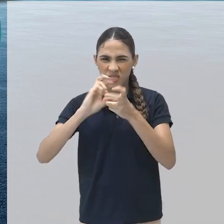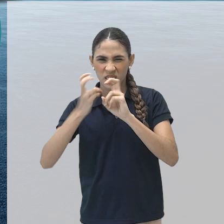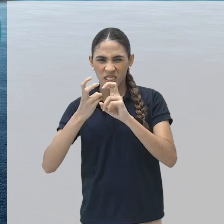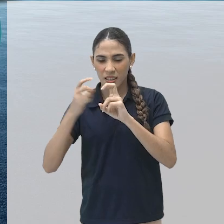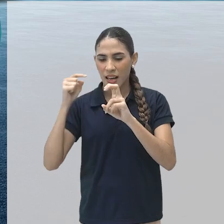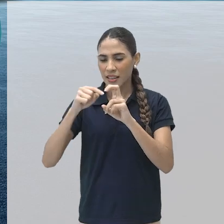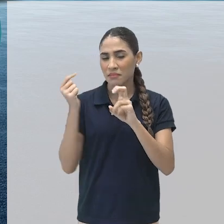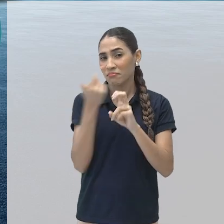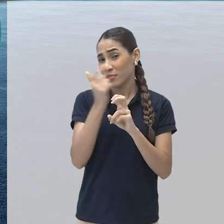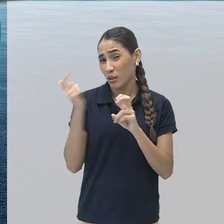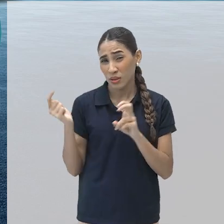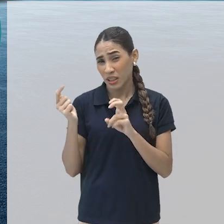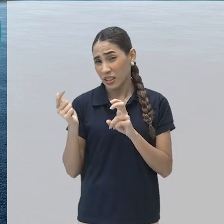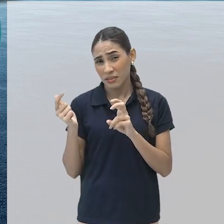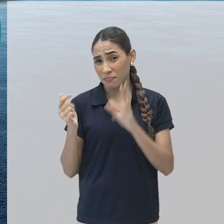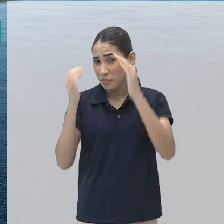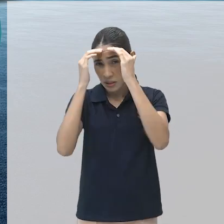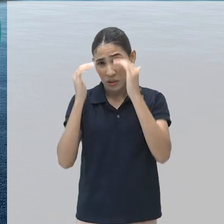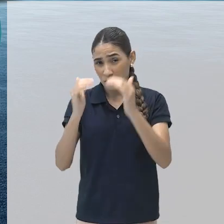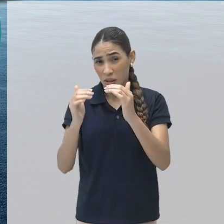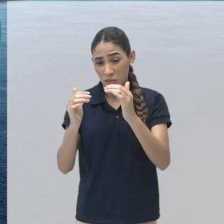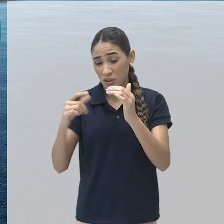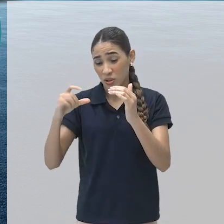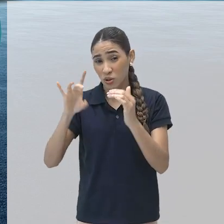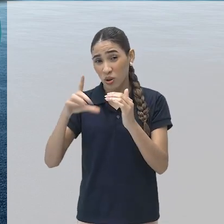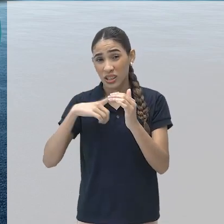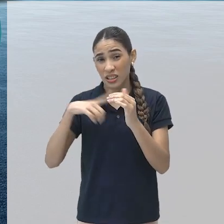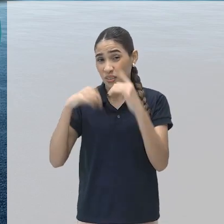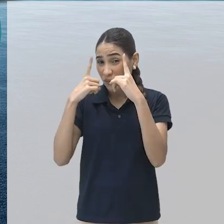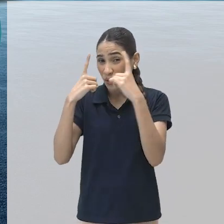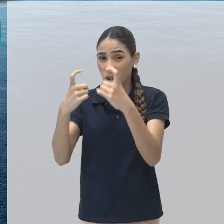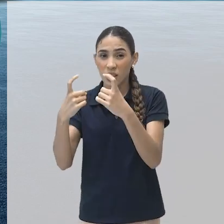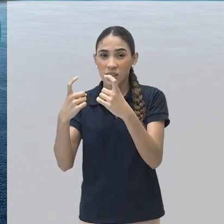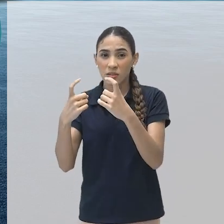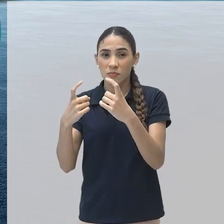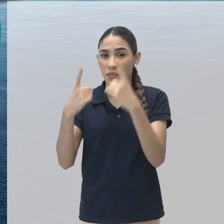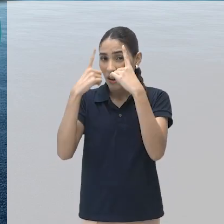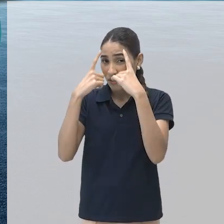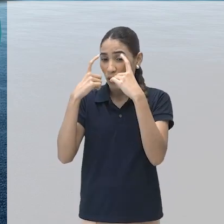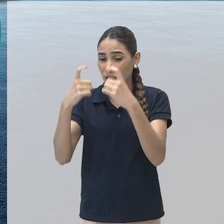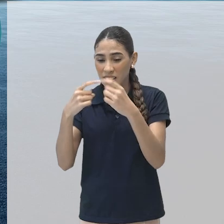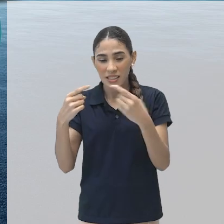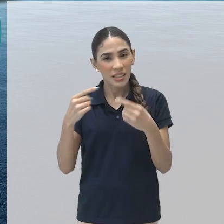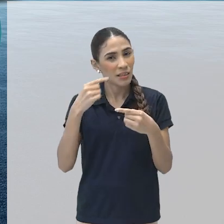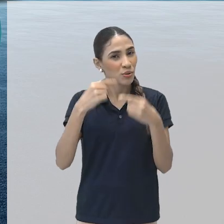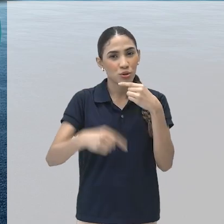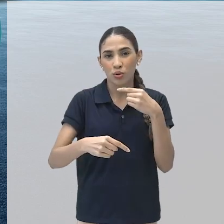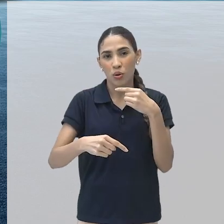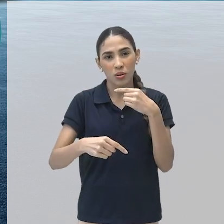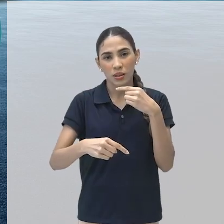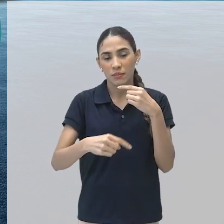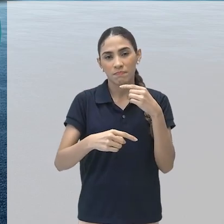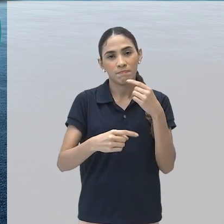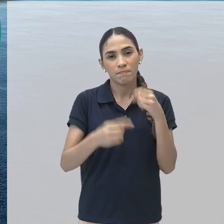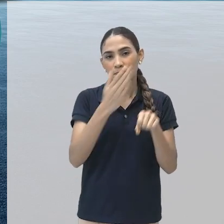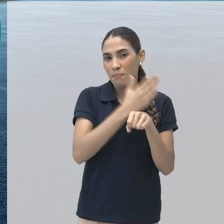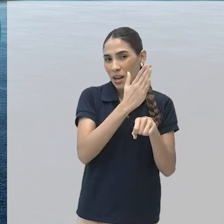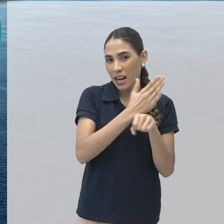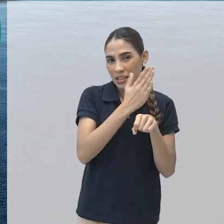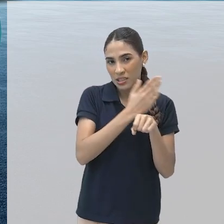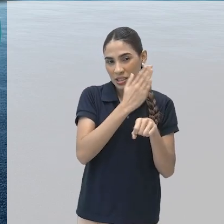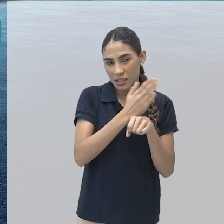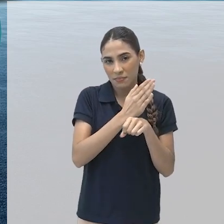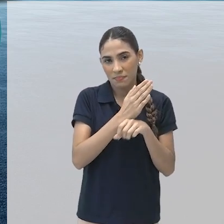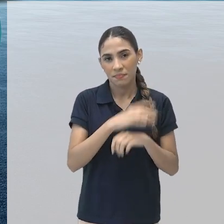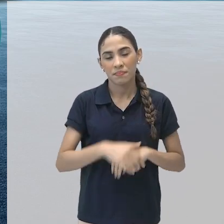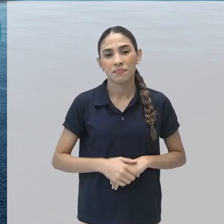elas estão relacionadas ao quê? À violência. E a violência nada tem a ver aí com as lutas ou as